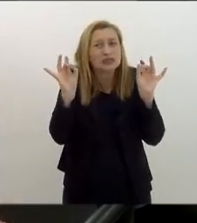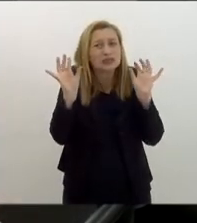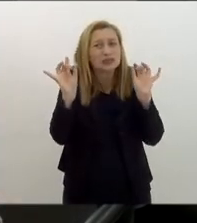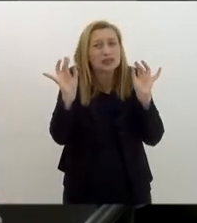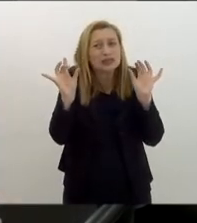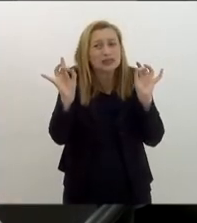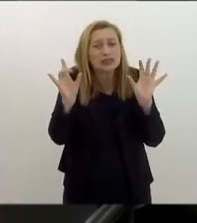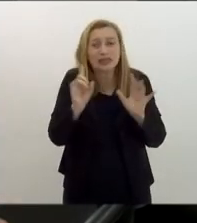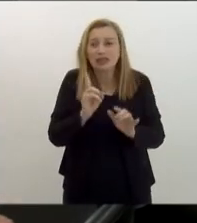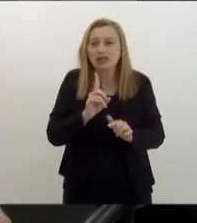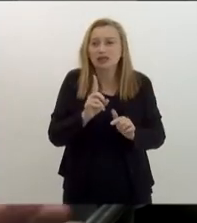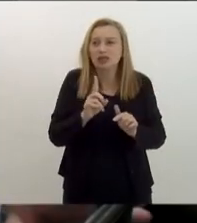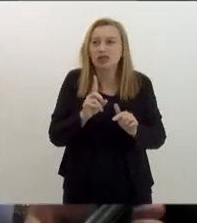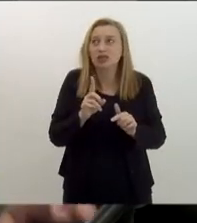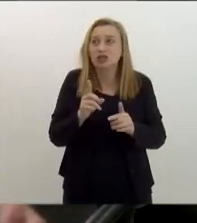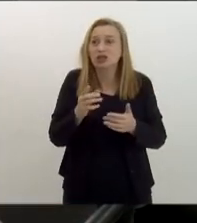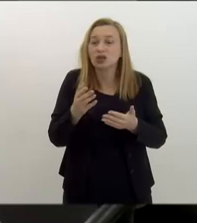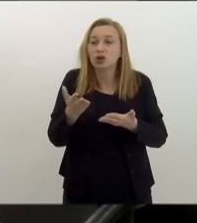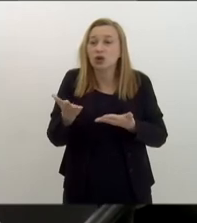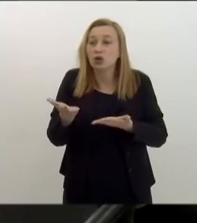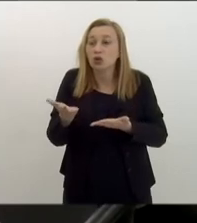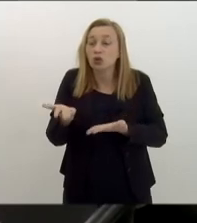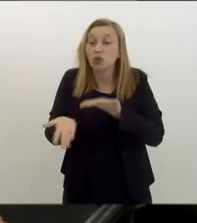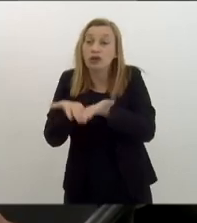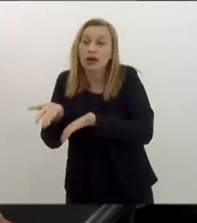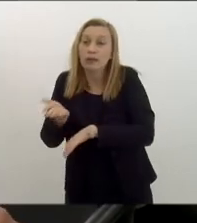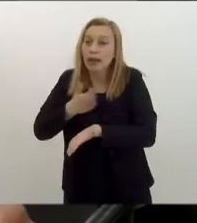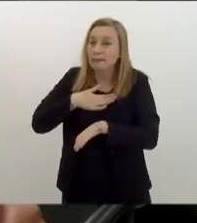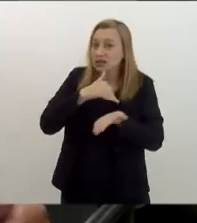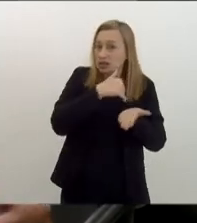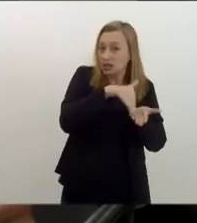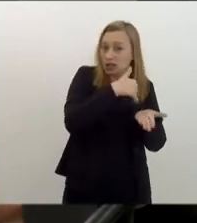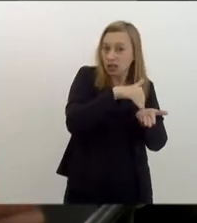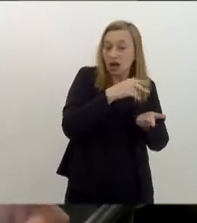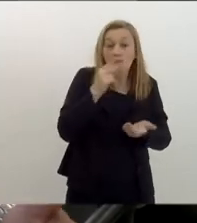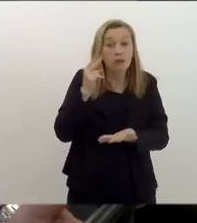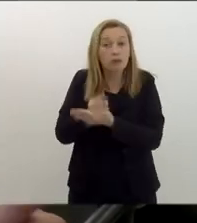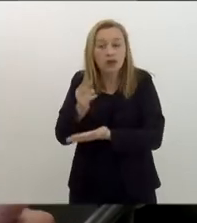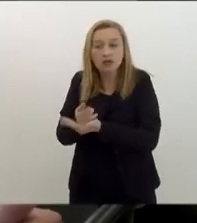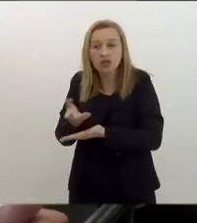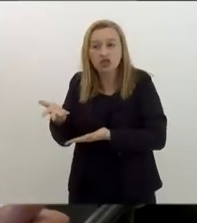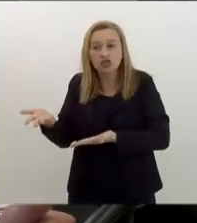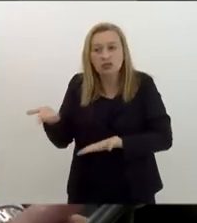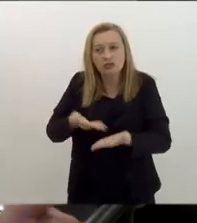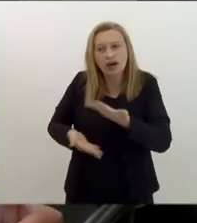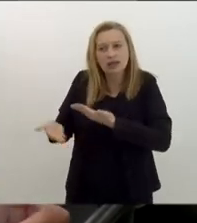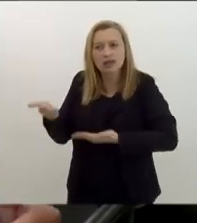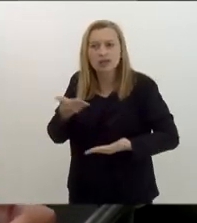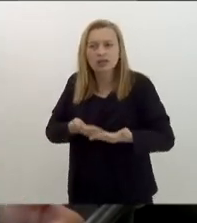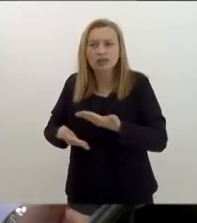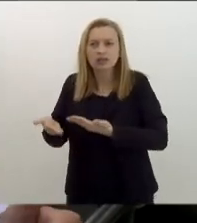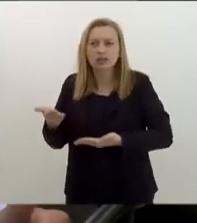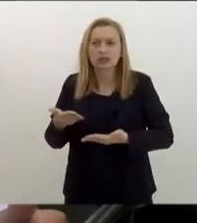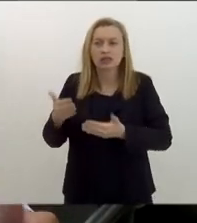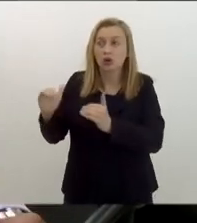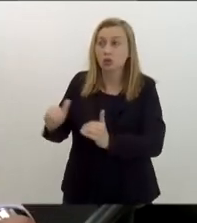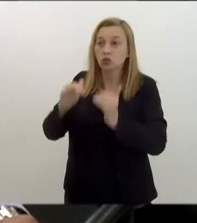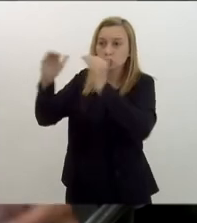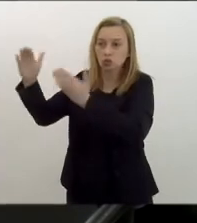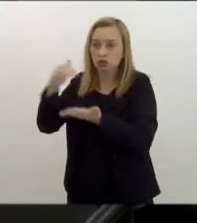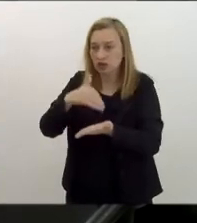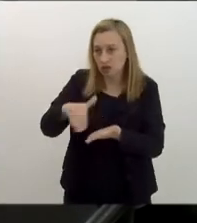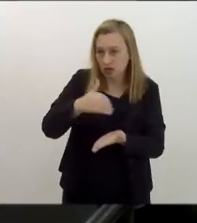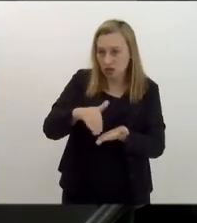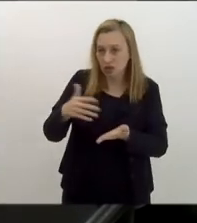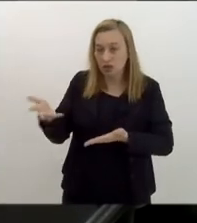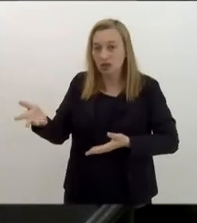que não tem sido tratado pela minha secretaria apesar da gente participar através da subsecretaria de